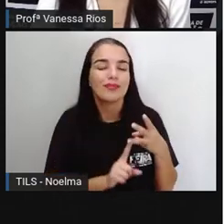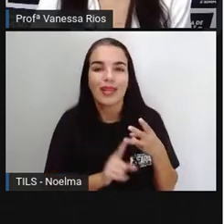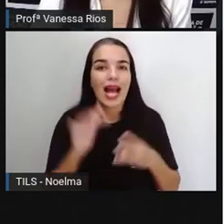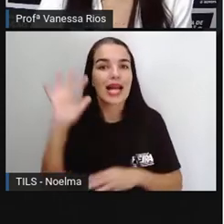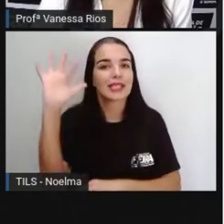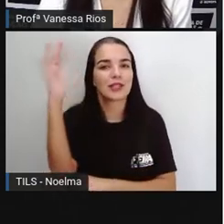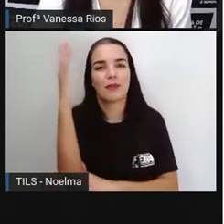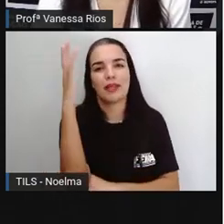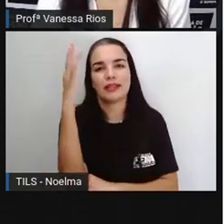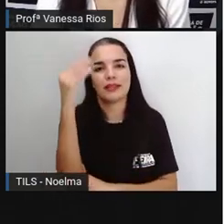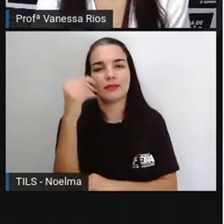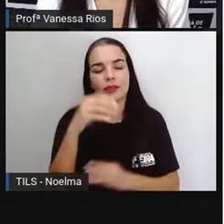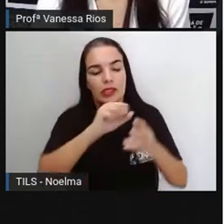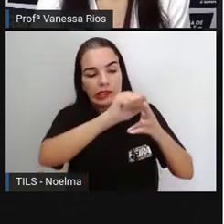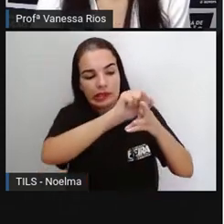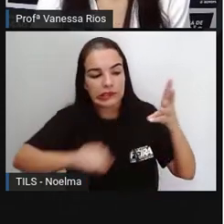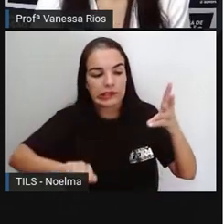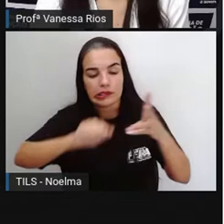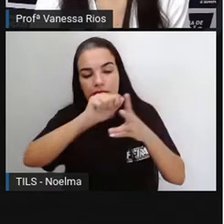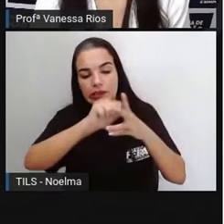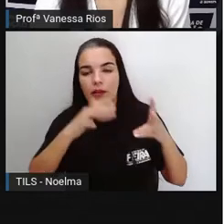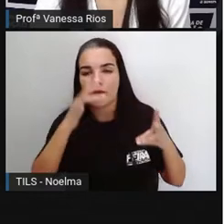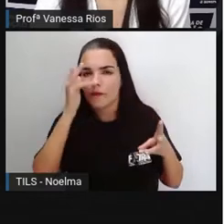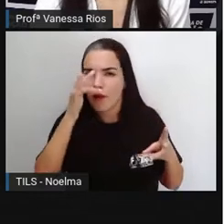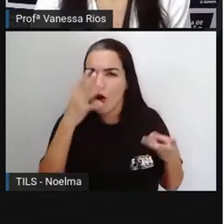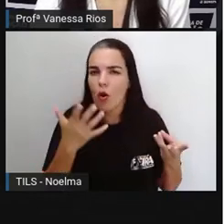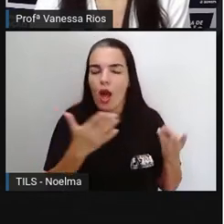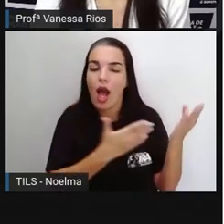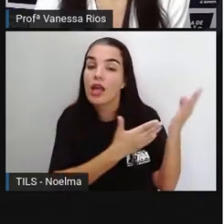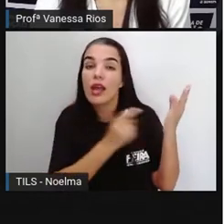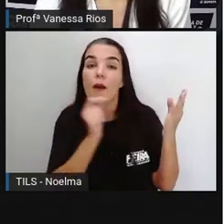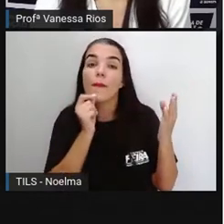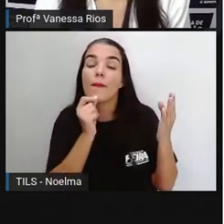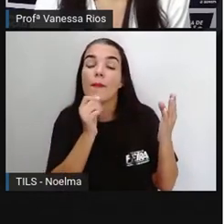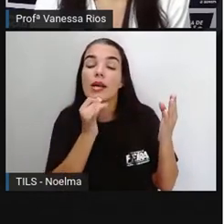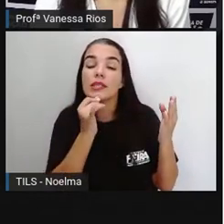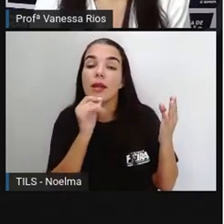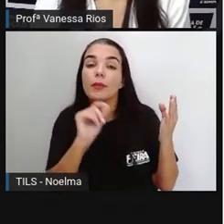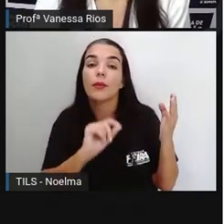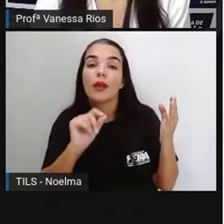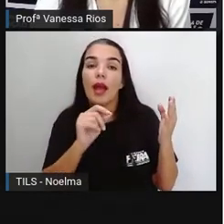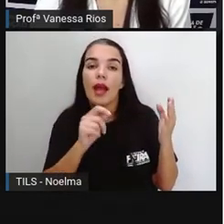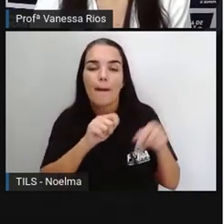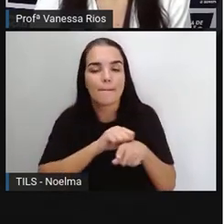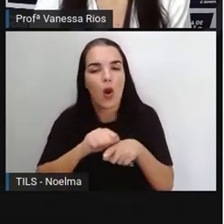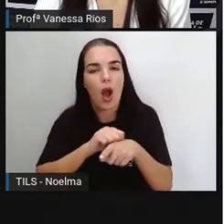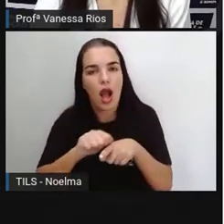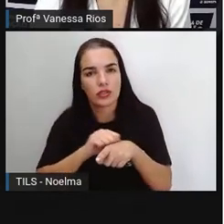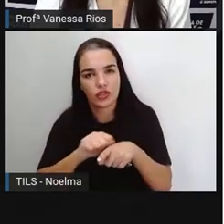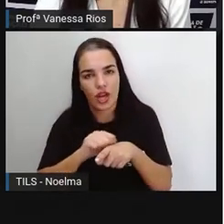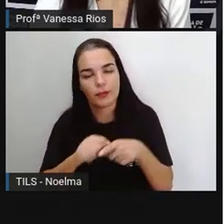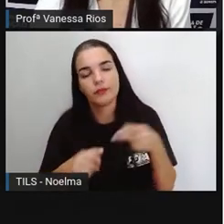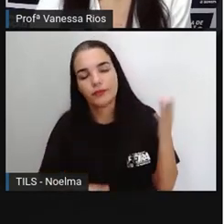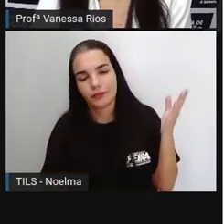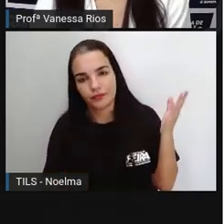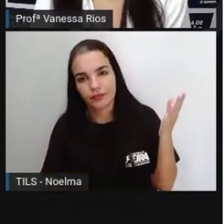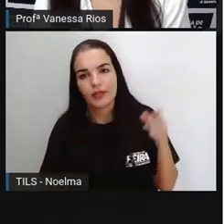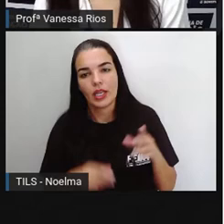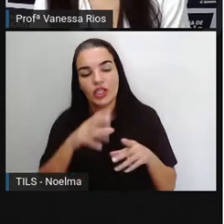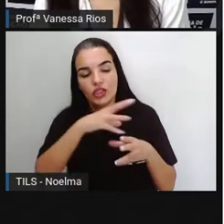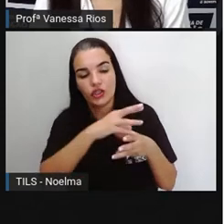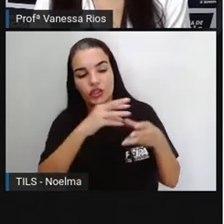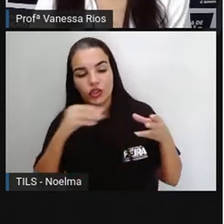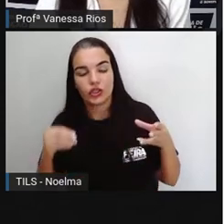vegetais, às plantas, né, às flores. Nesse caso, a Pró traz como material aí a borracha, né, que é